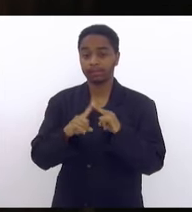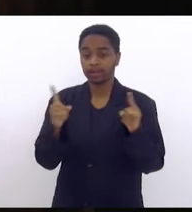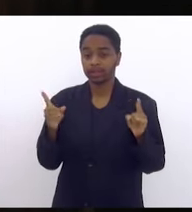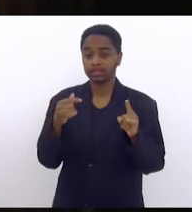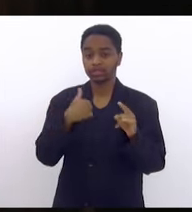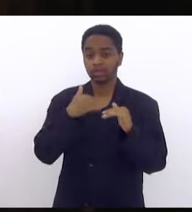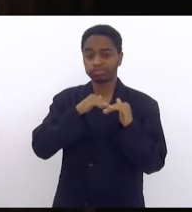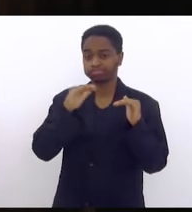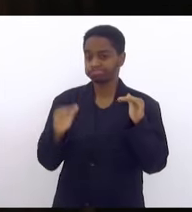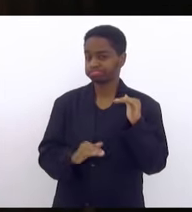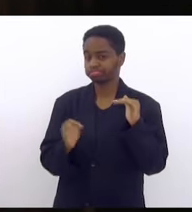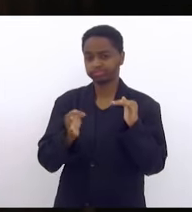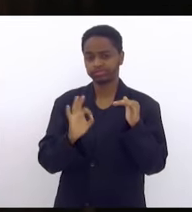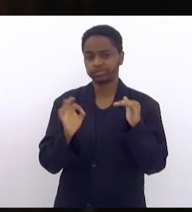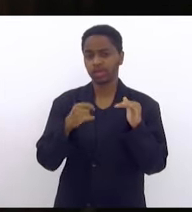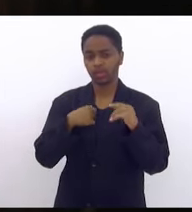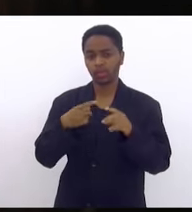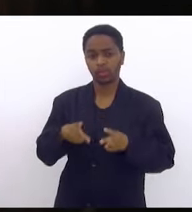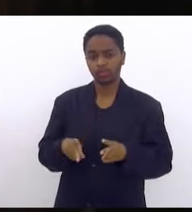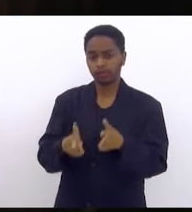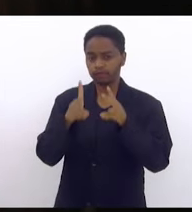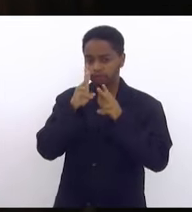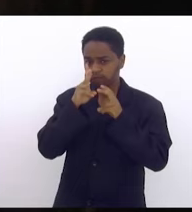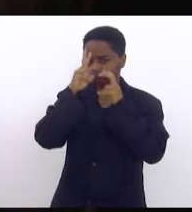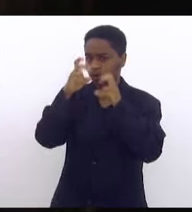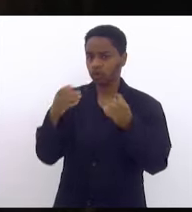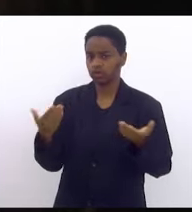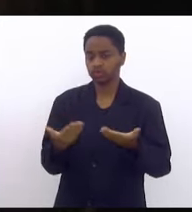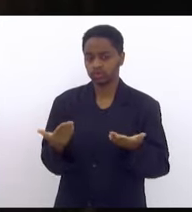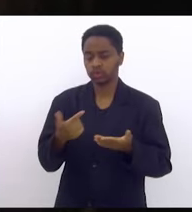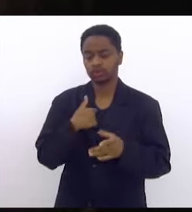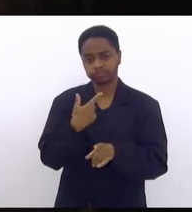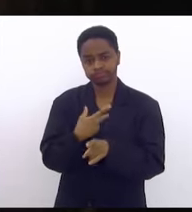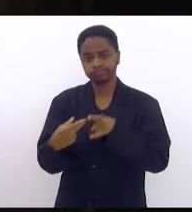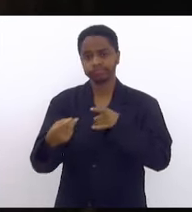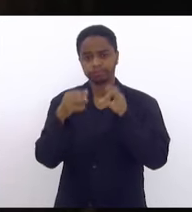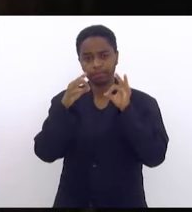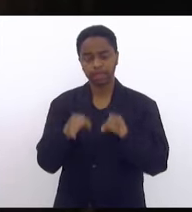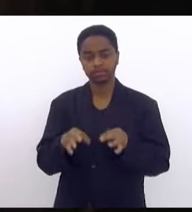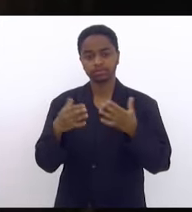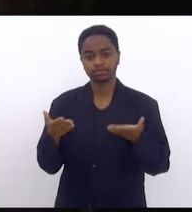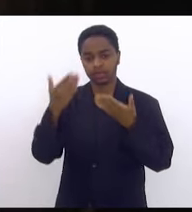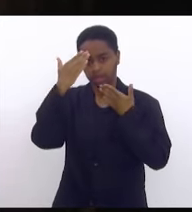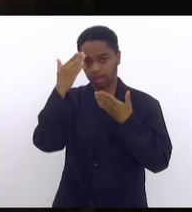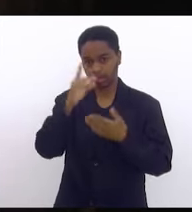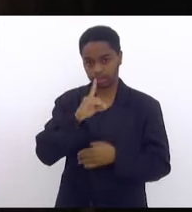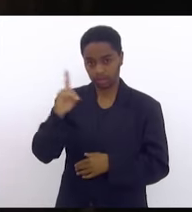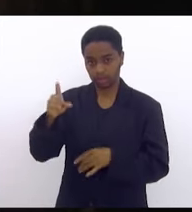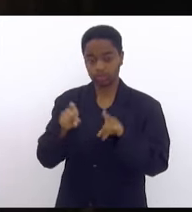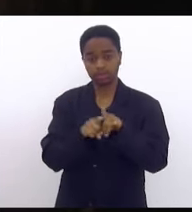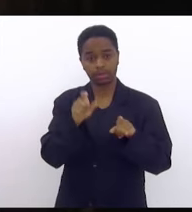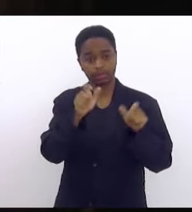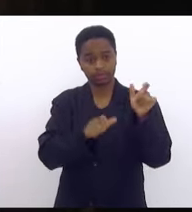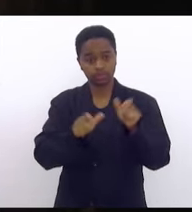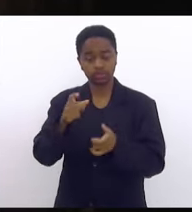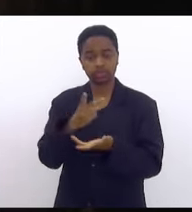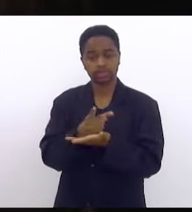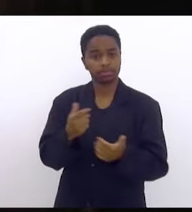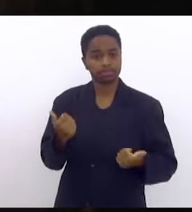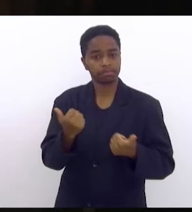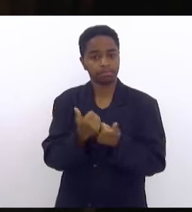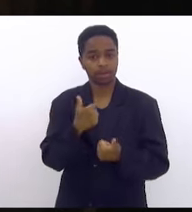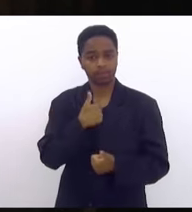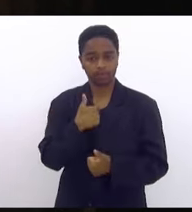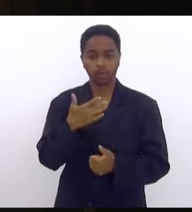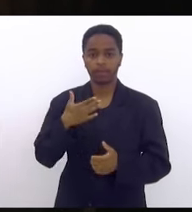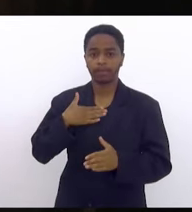me diminuiu, me fez ser uma pessoa forte hoje, uma pessoa vencedora. Então, eu agradeço a Deus e as pessoas que sempre estiveram ao meu lado durante